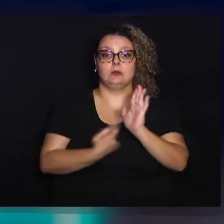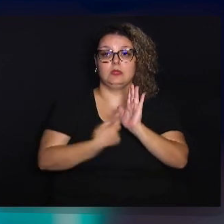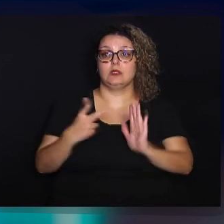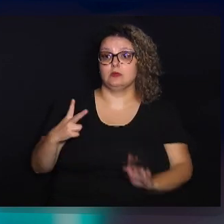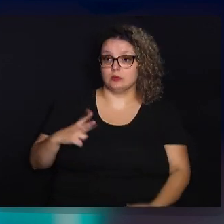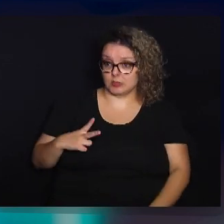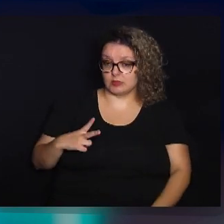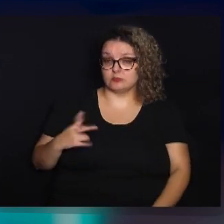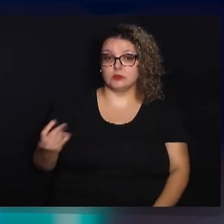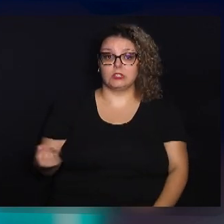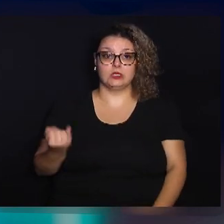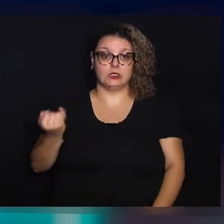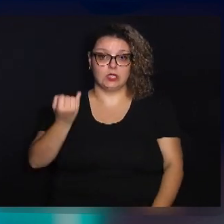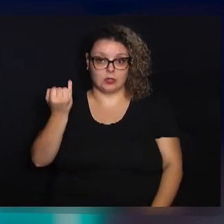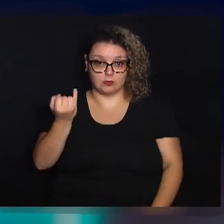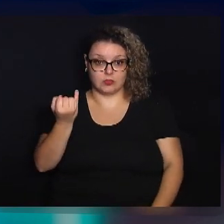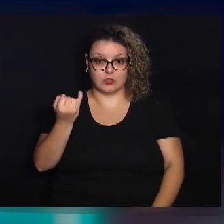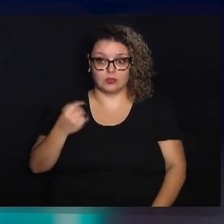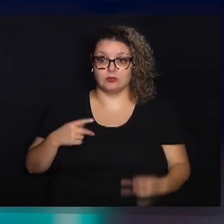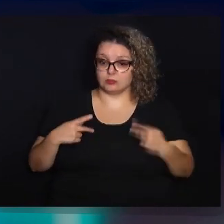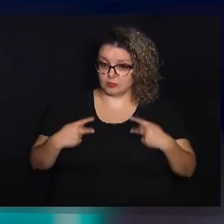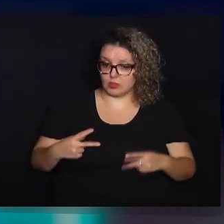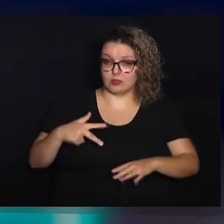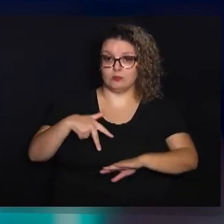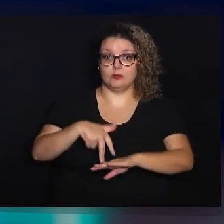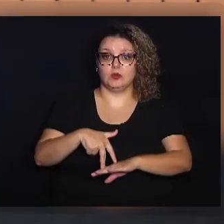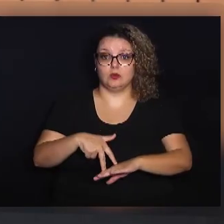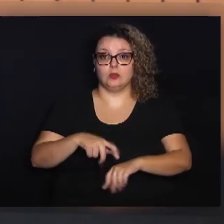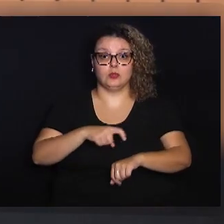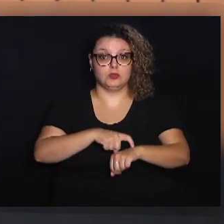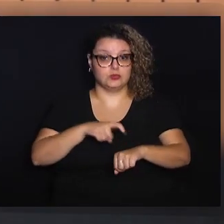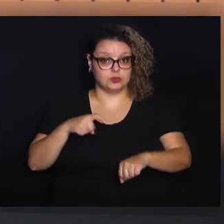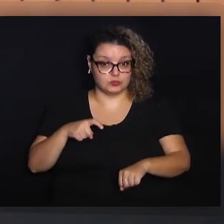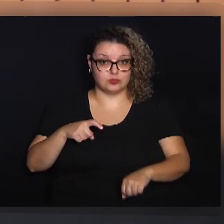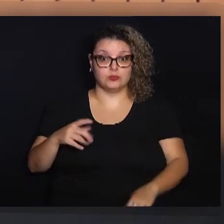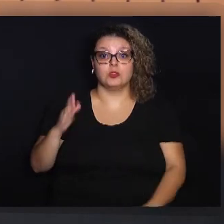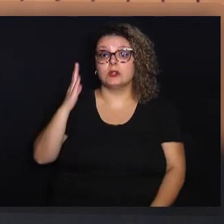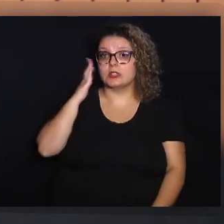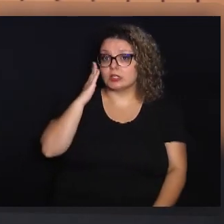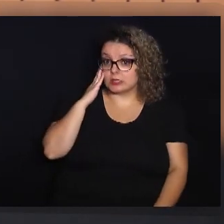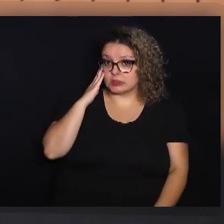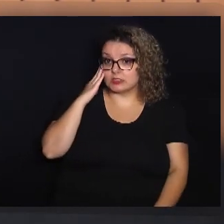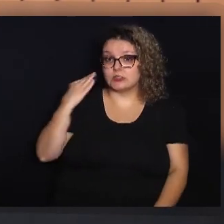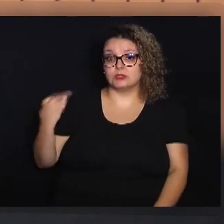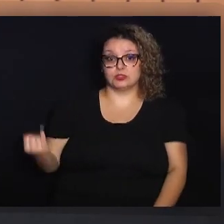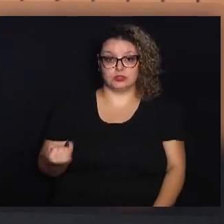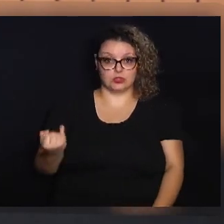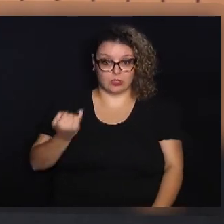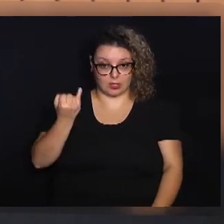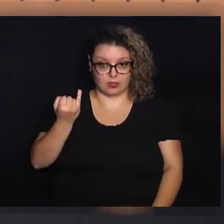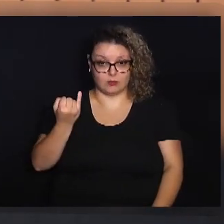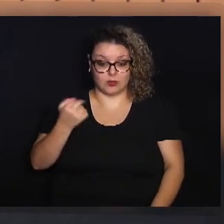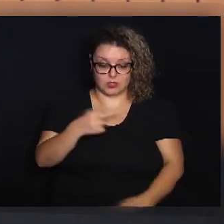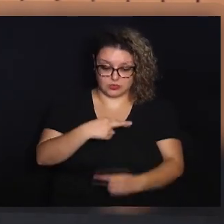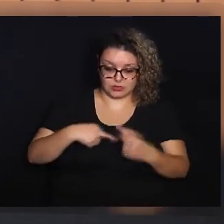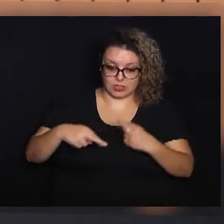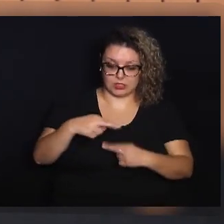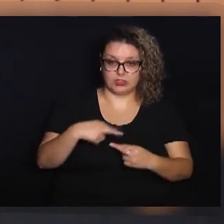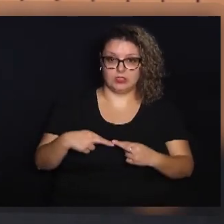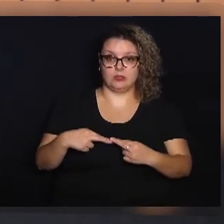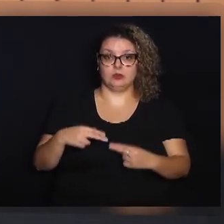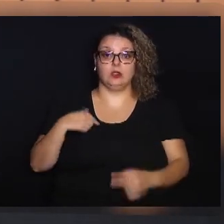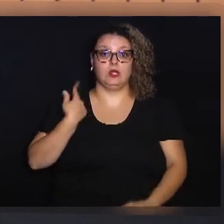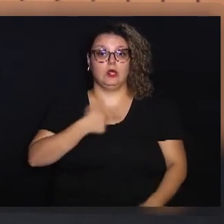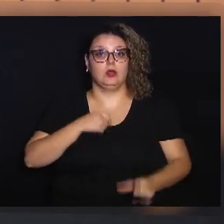marca pessoal e da importância de se posicionar no momento em que a gente entende a importância de atrelar